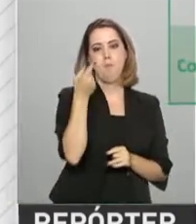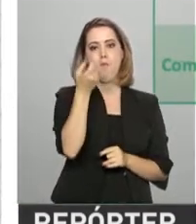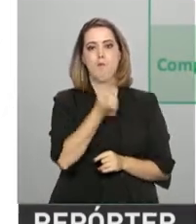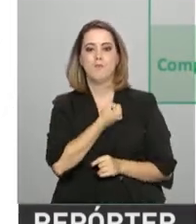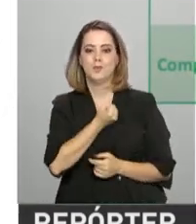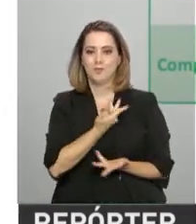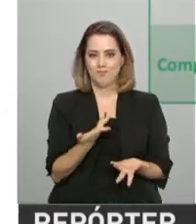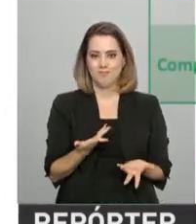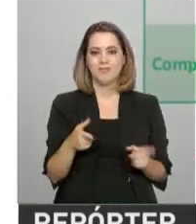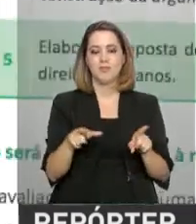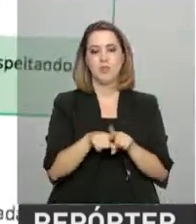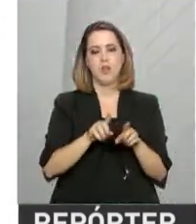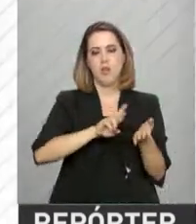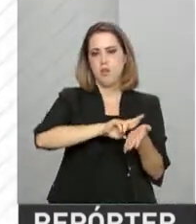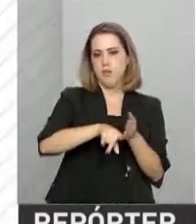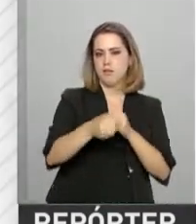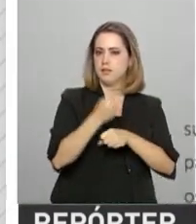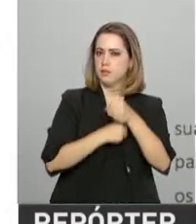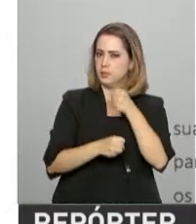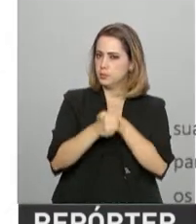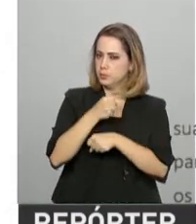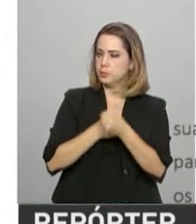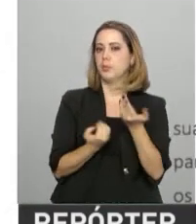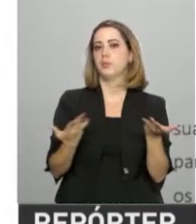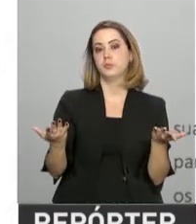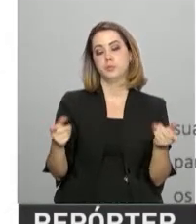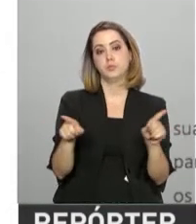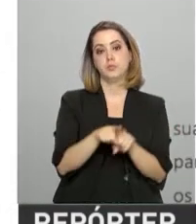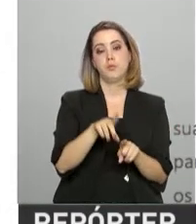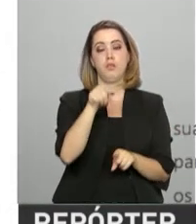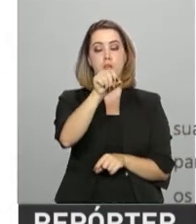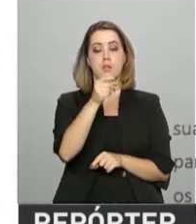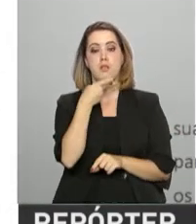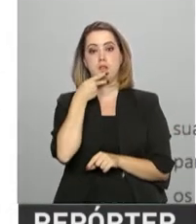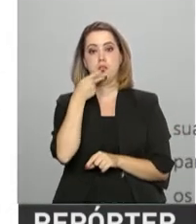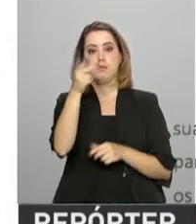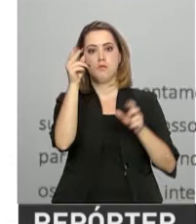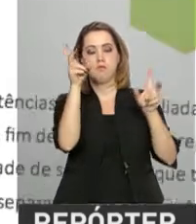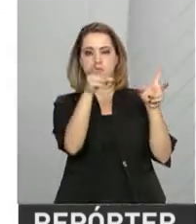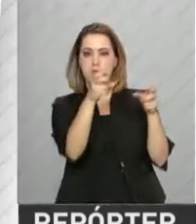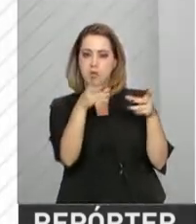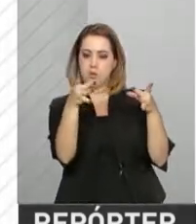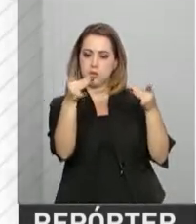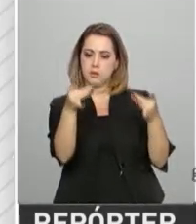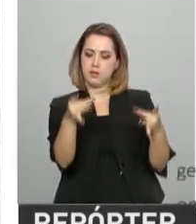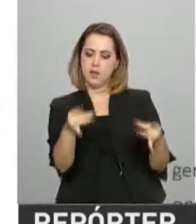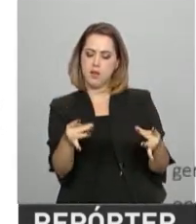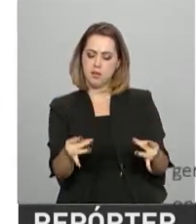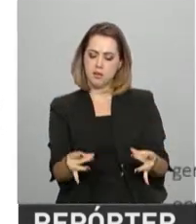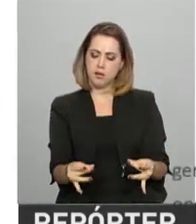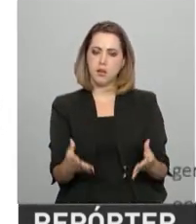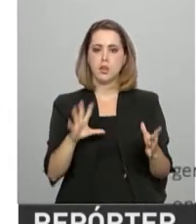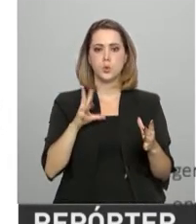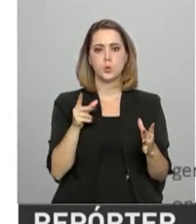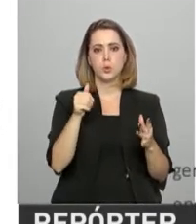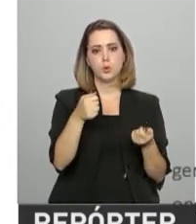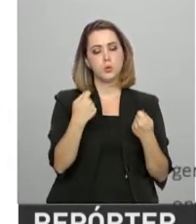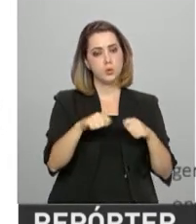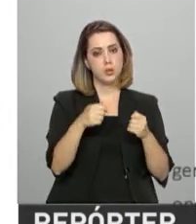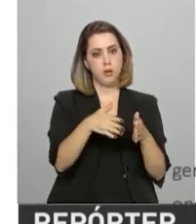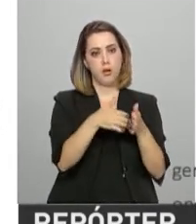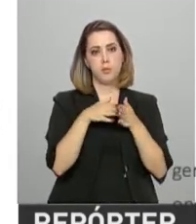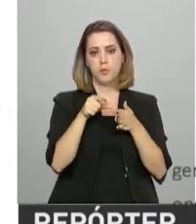de 2013 2014 e 2015 com comentários e explicações baseados nas exigências